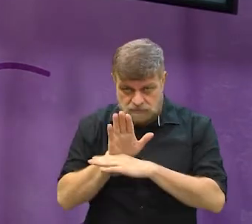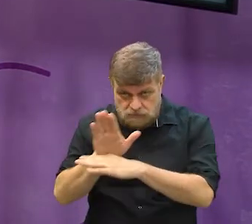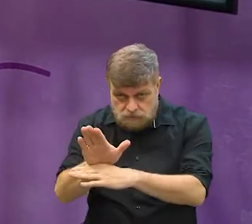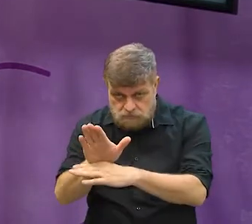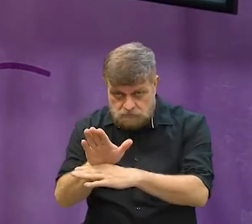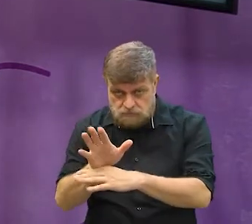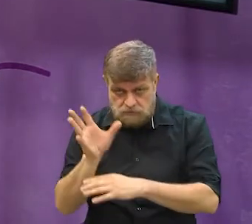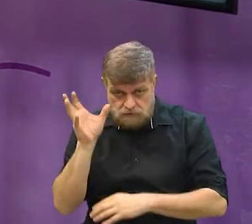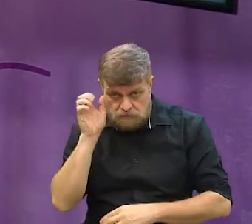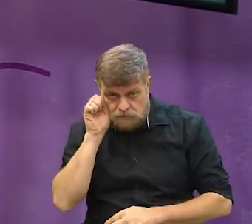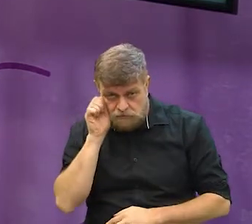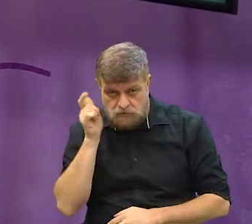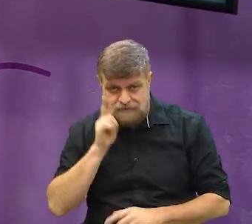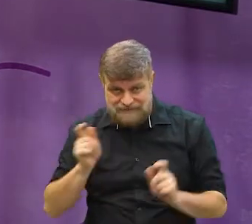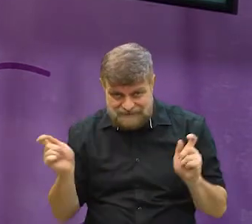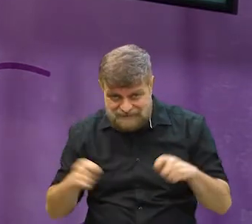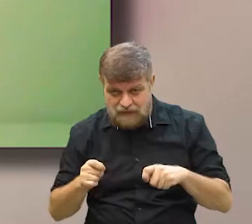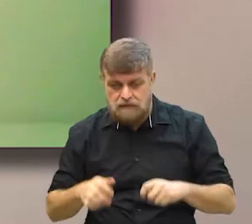pessoa?